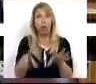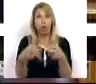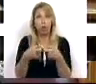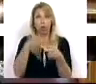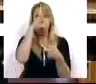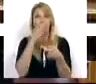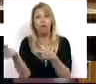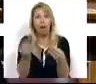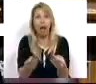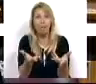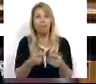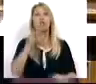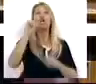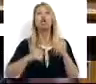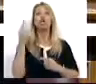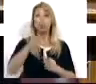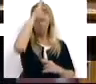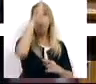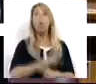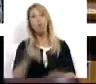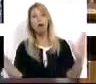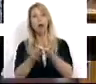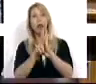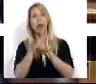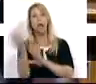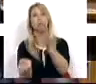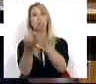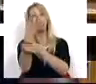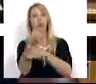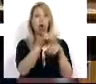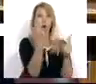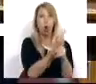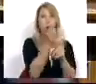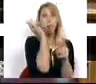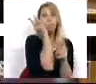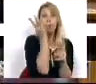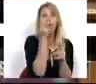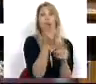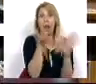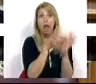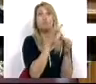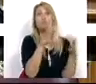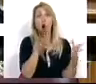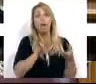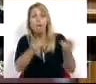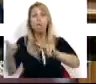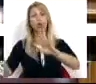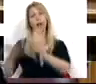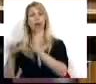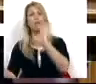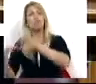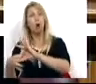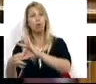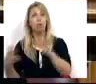depois o Governo legisla para tornar aquilo que é ilegal, legal. E pronto, resolve-se perfeitamente as coisas.